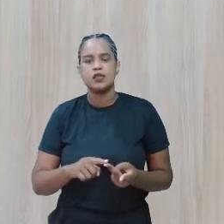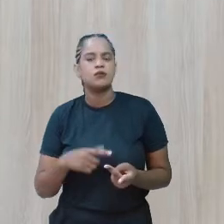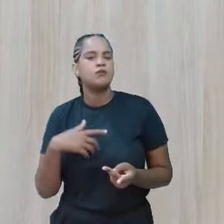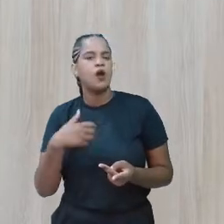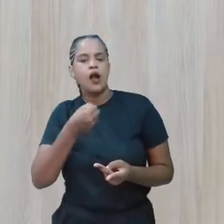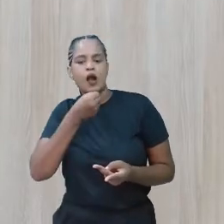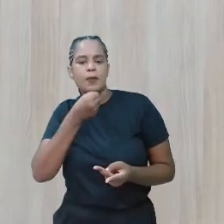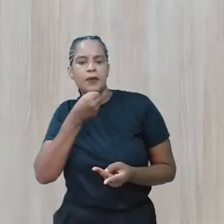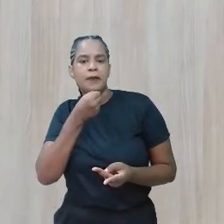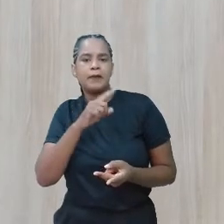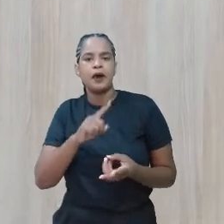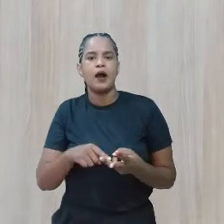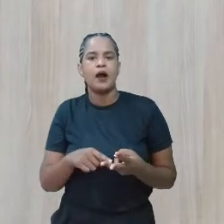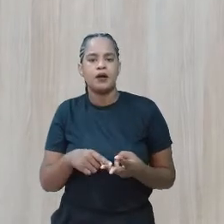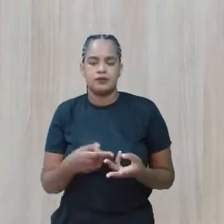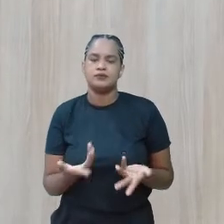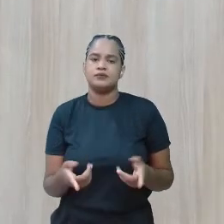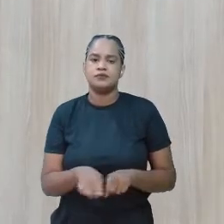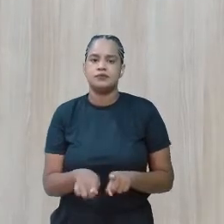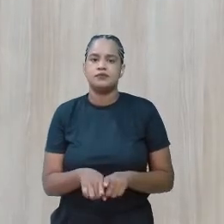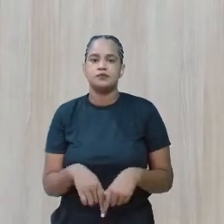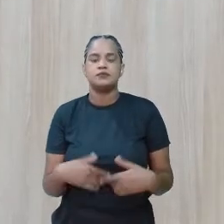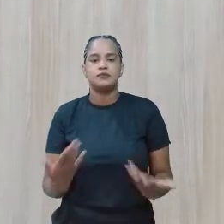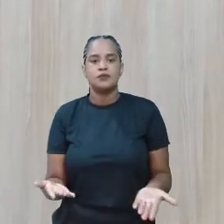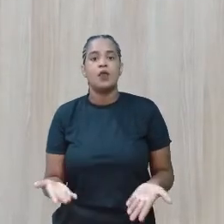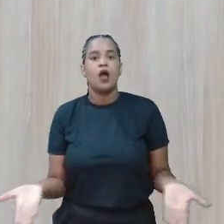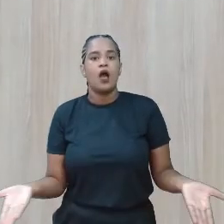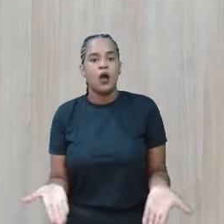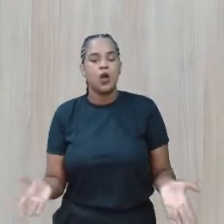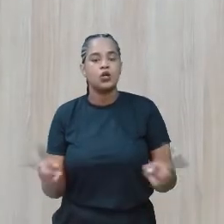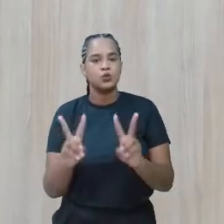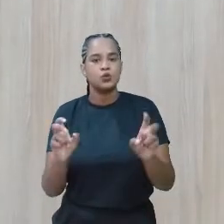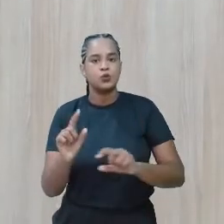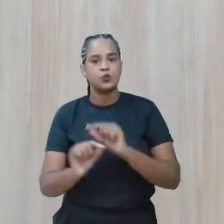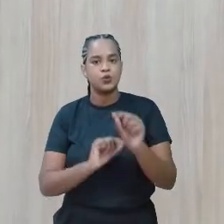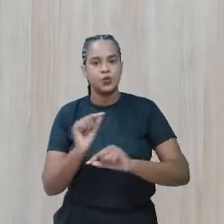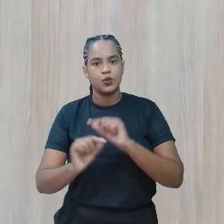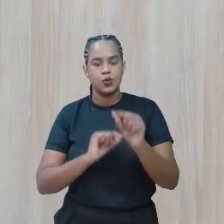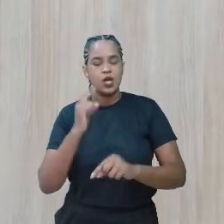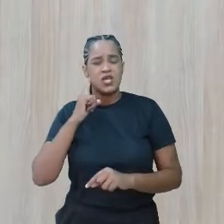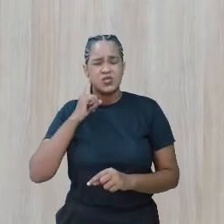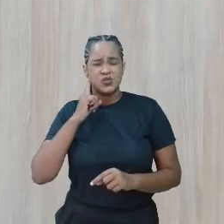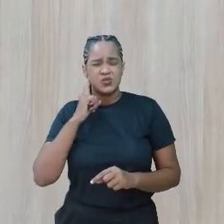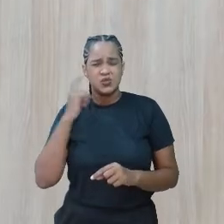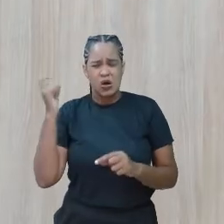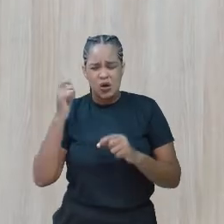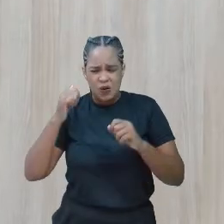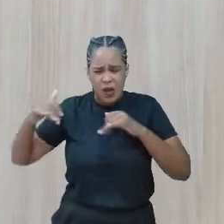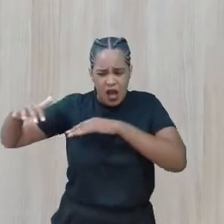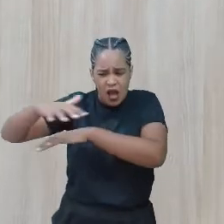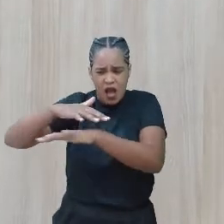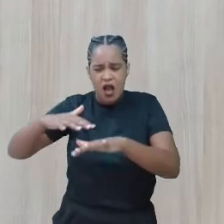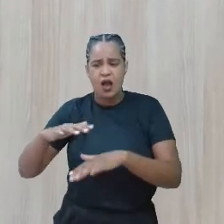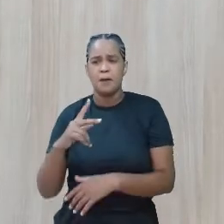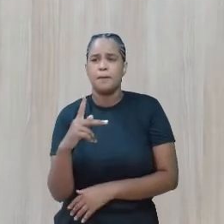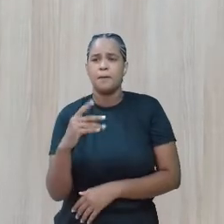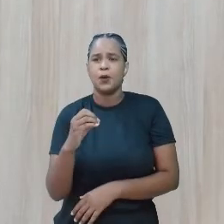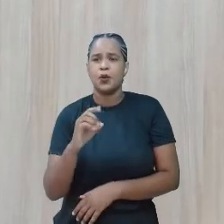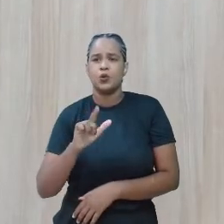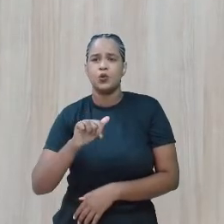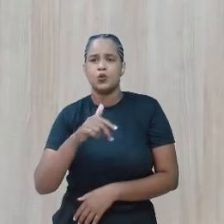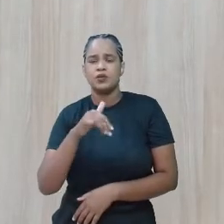outras bandas. É importante também. Mas agora a gente vai falar de poluição sonora. Pessoal, O que é poluição